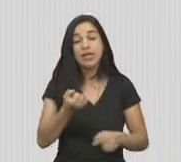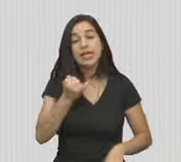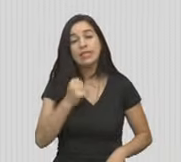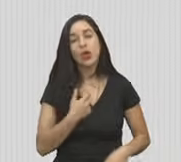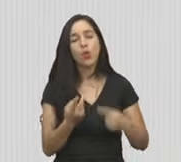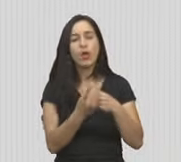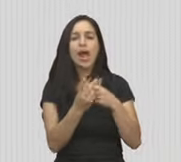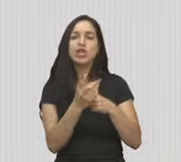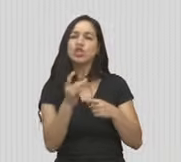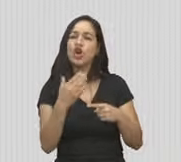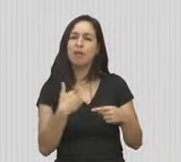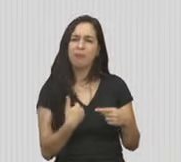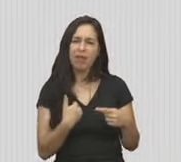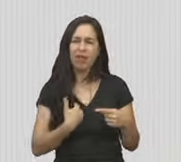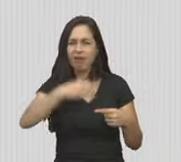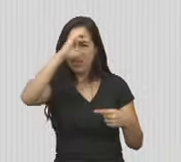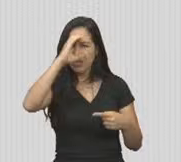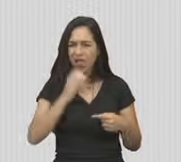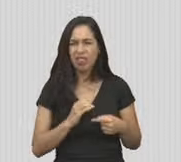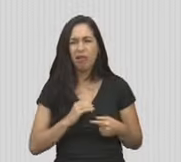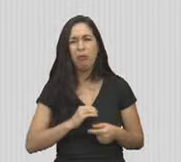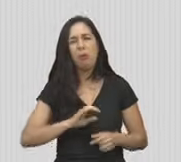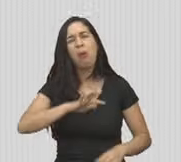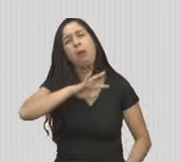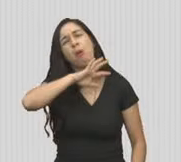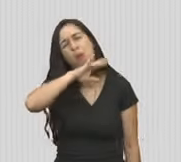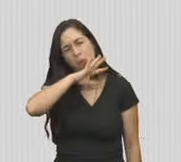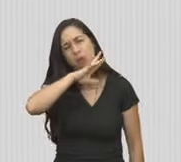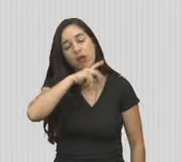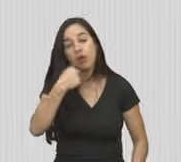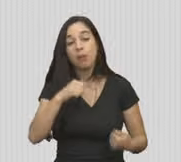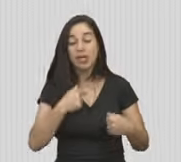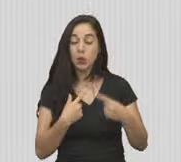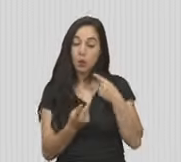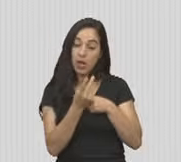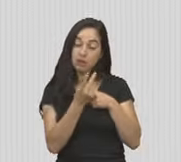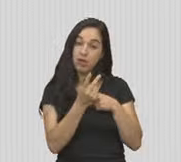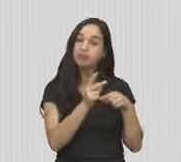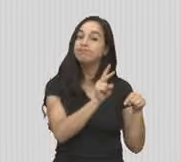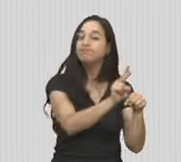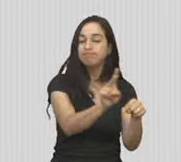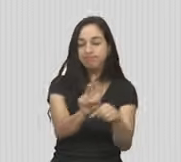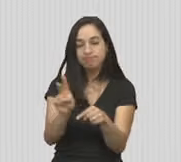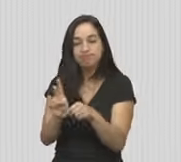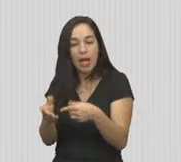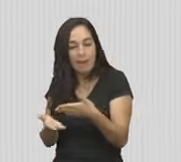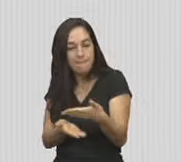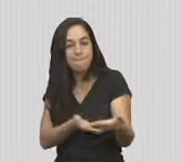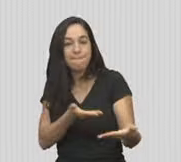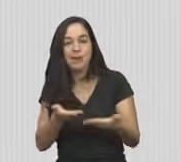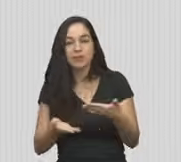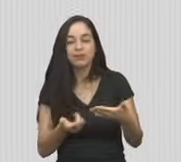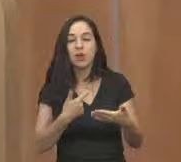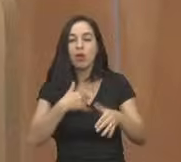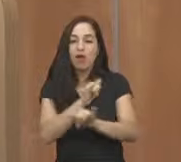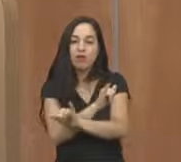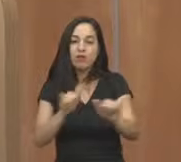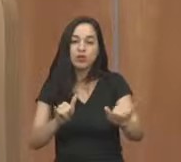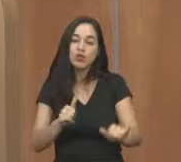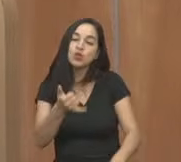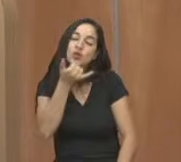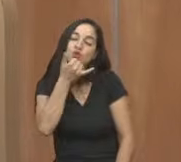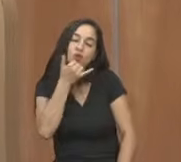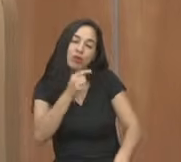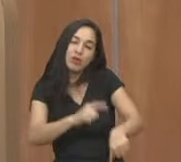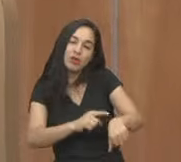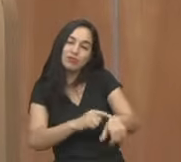que tipo de cidadão sou eu? Então é essa mensagem que eu deixo aqui para os senhores. Mais uma vez, desculpe ter passado o